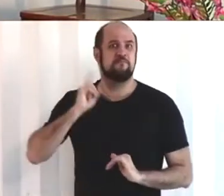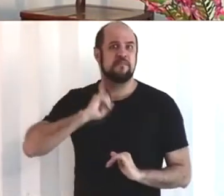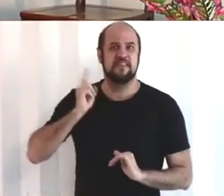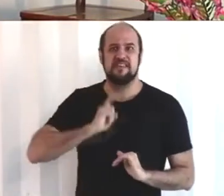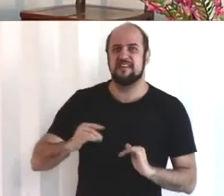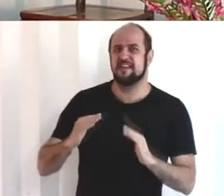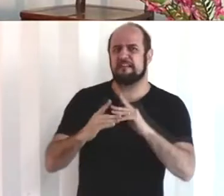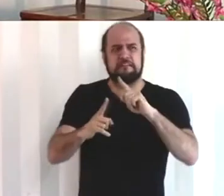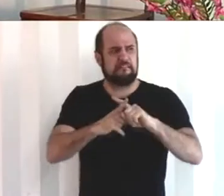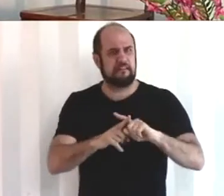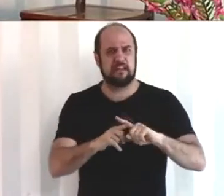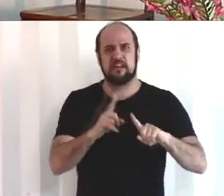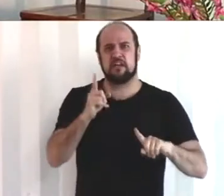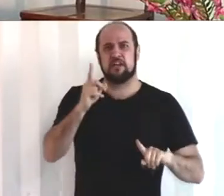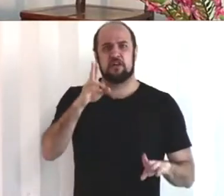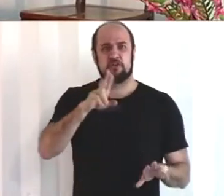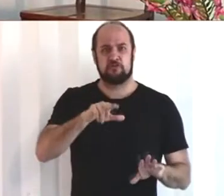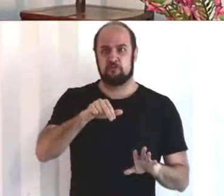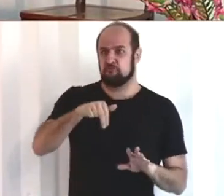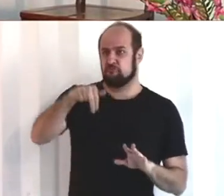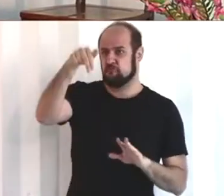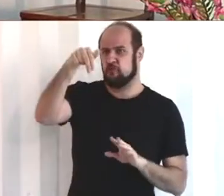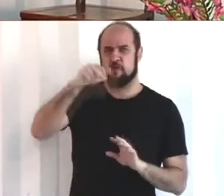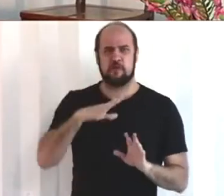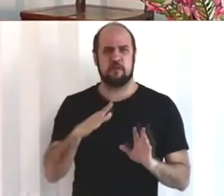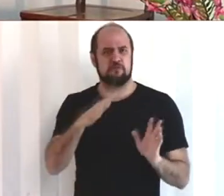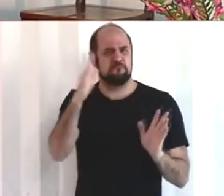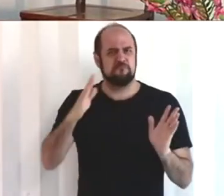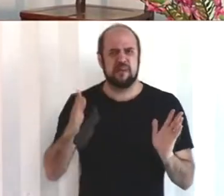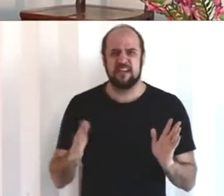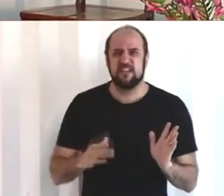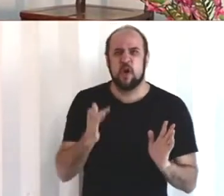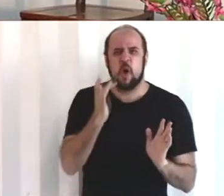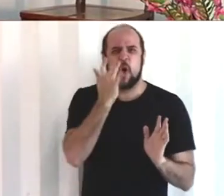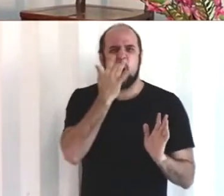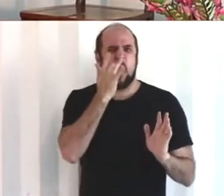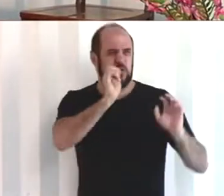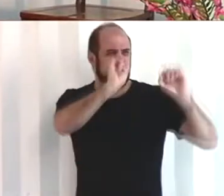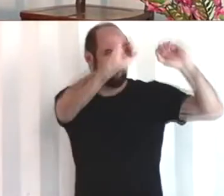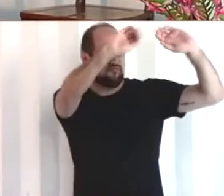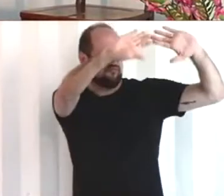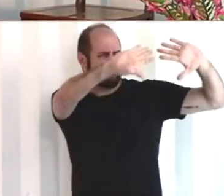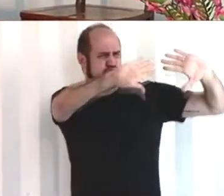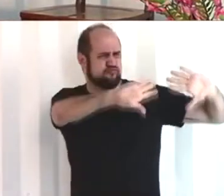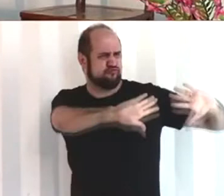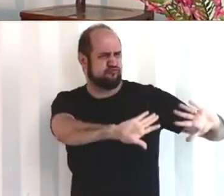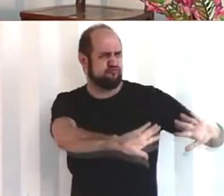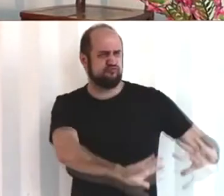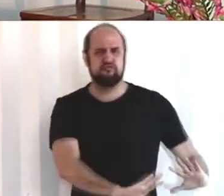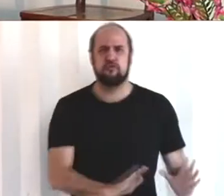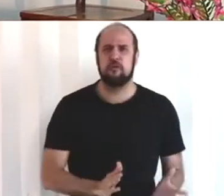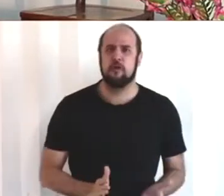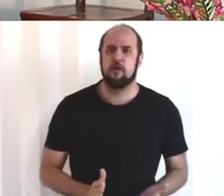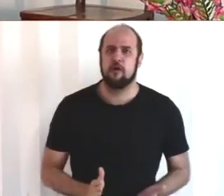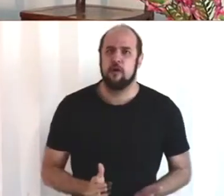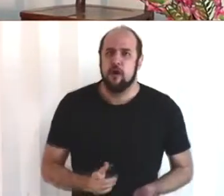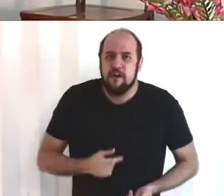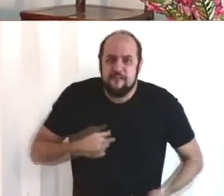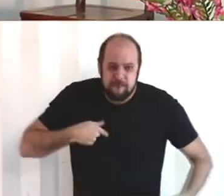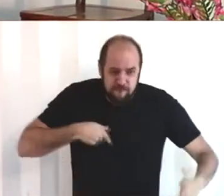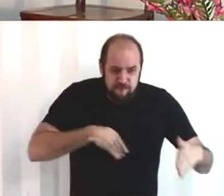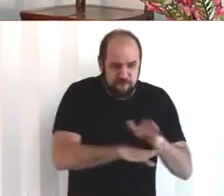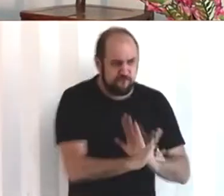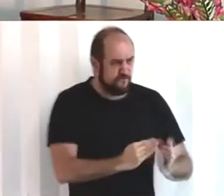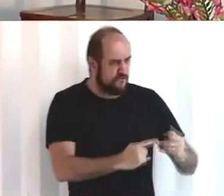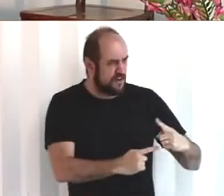algumas igrejas no Nordeste brasileiro, igrejas forradas de ouro, e você entra e você fica impressionado com todo